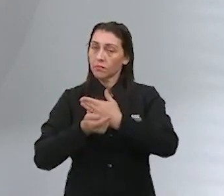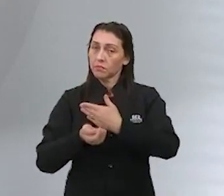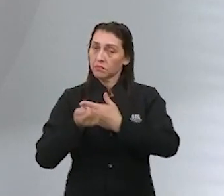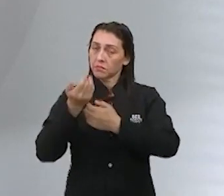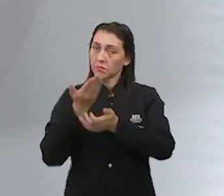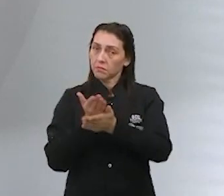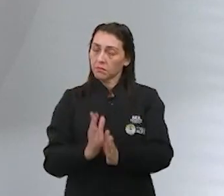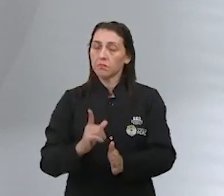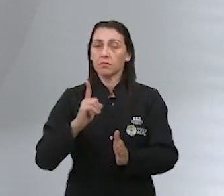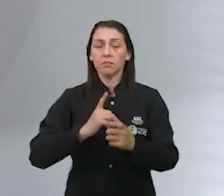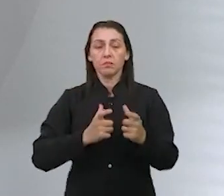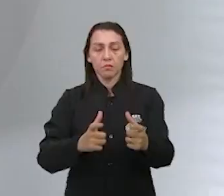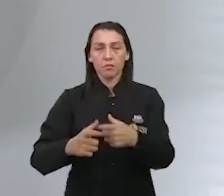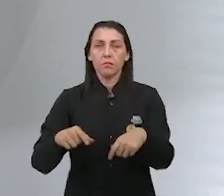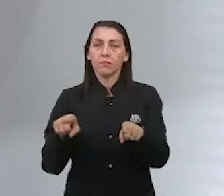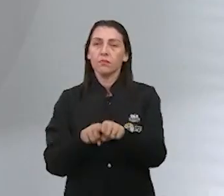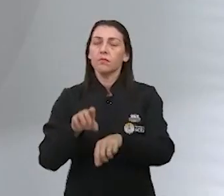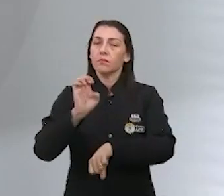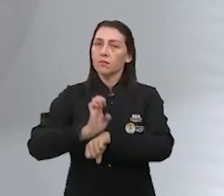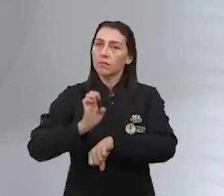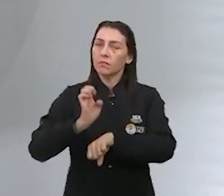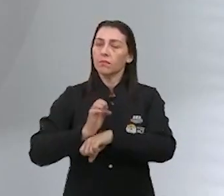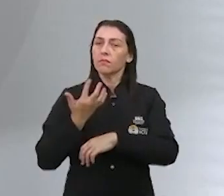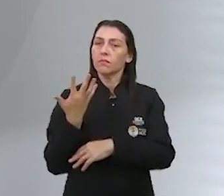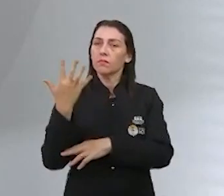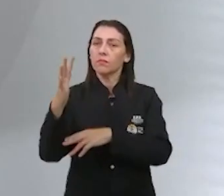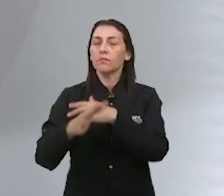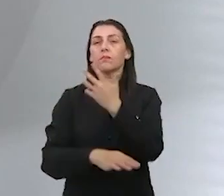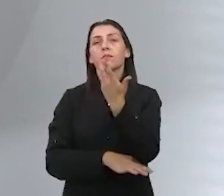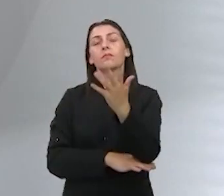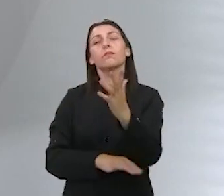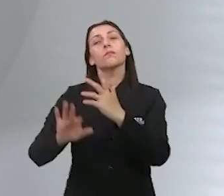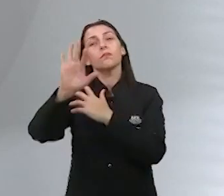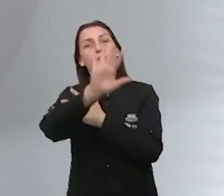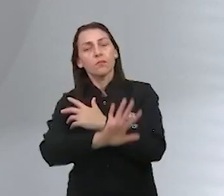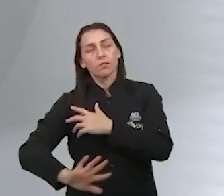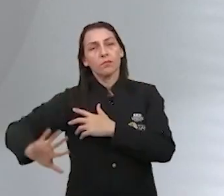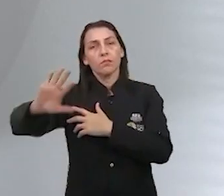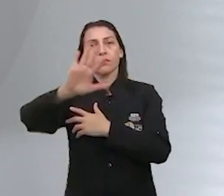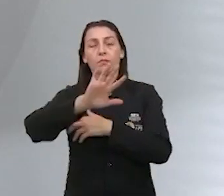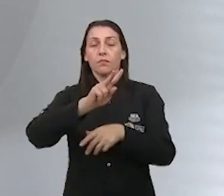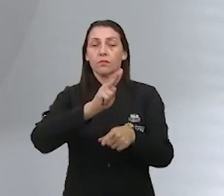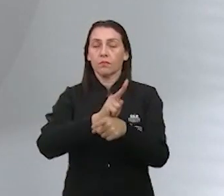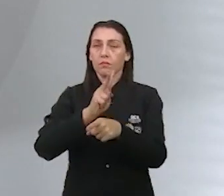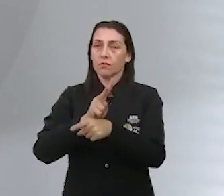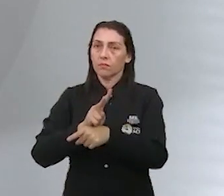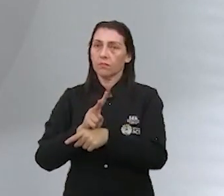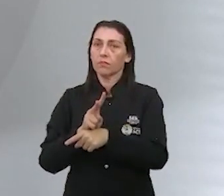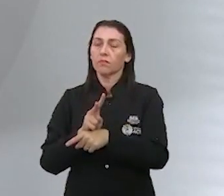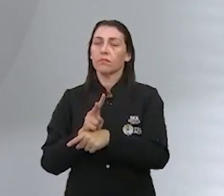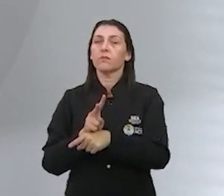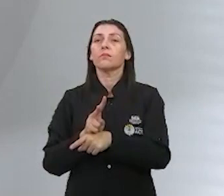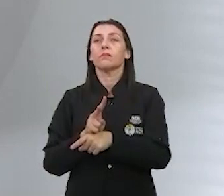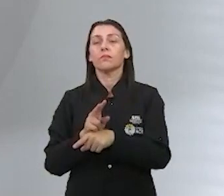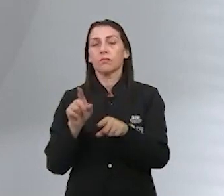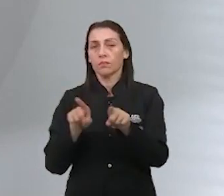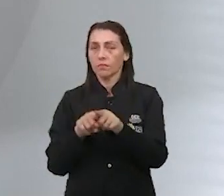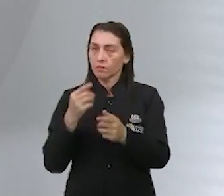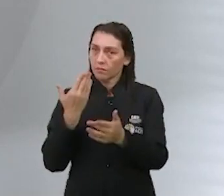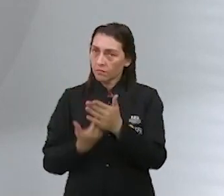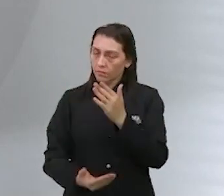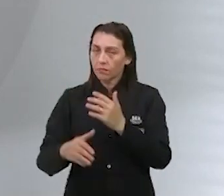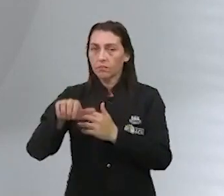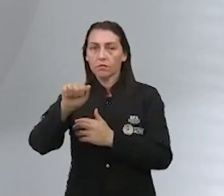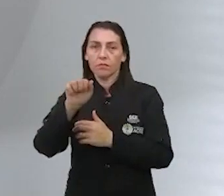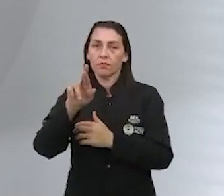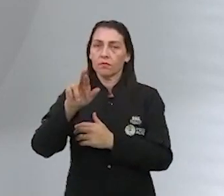nós temos áreas também do estado, né, florestas estaduais, nacionais, para preservar. Então a gente corre o risco de perder as